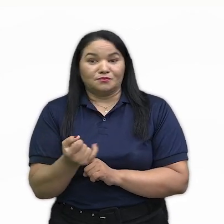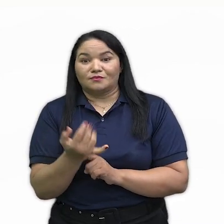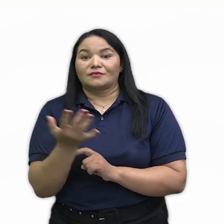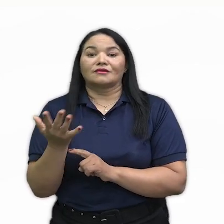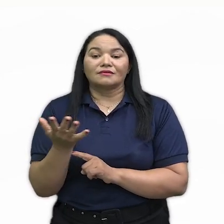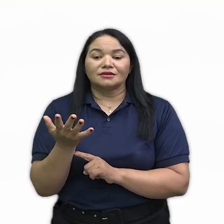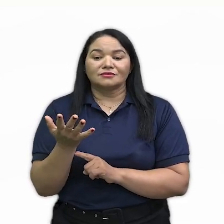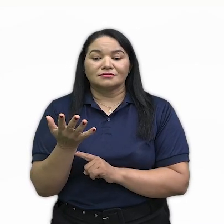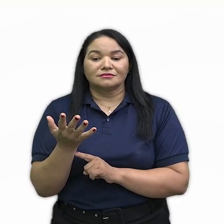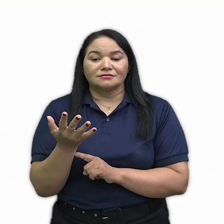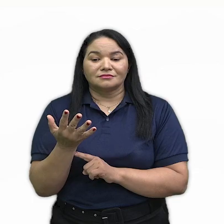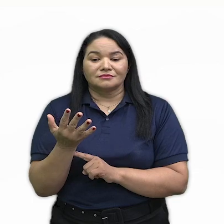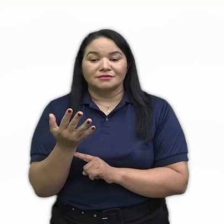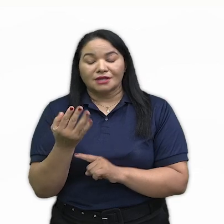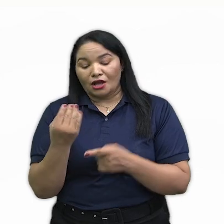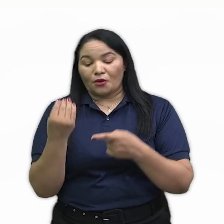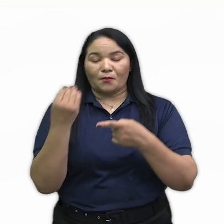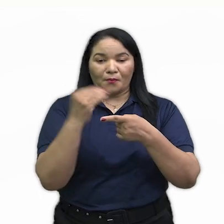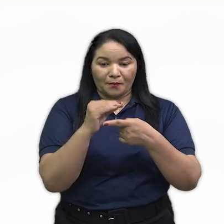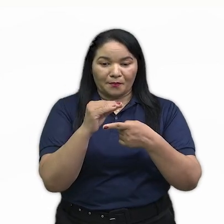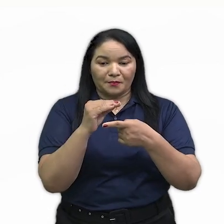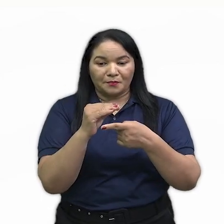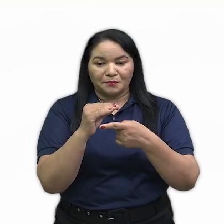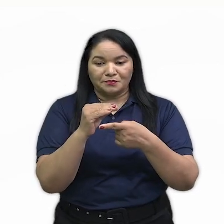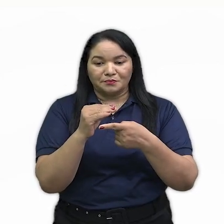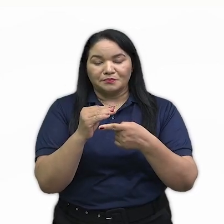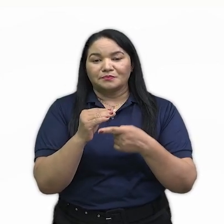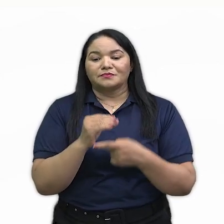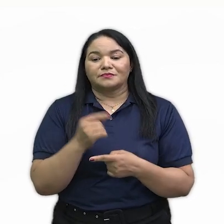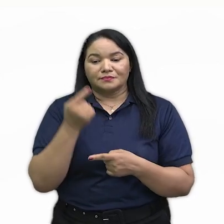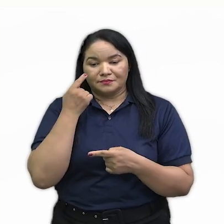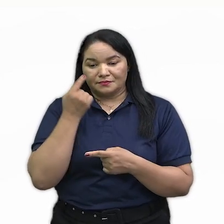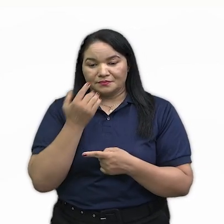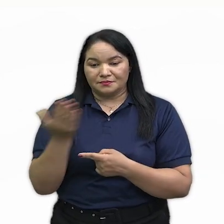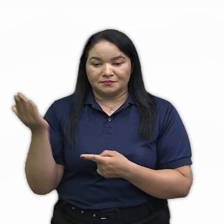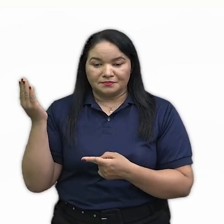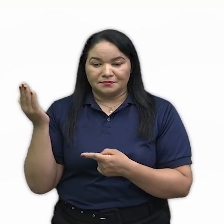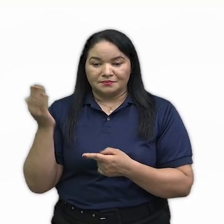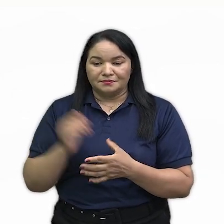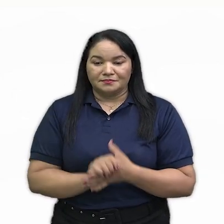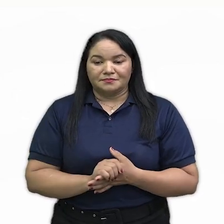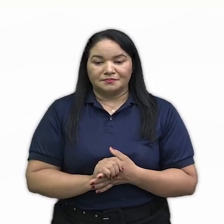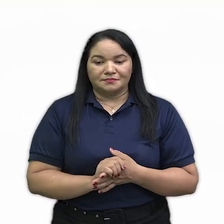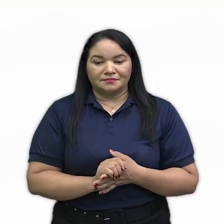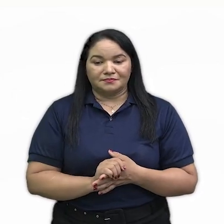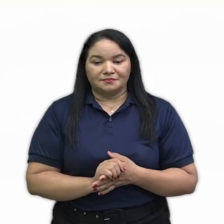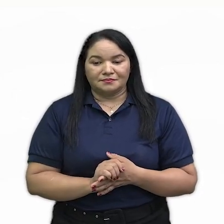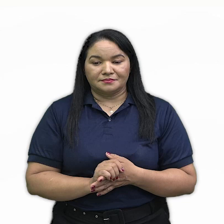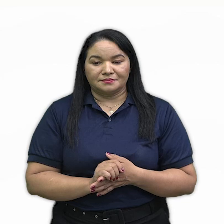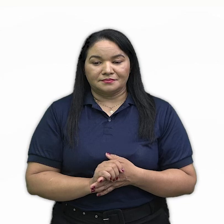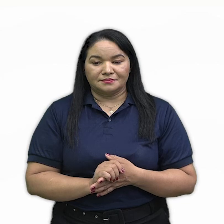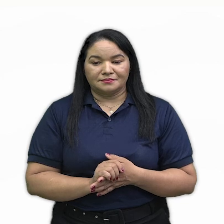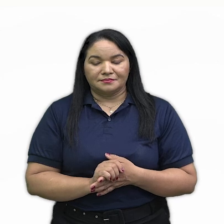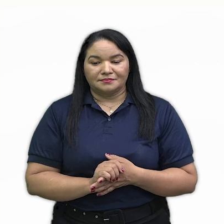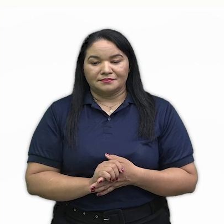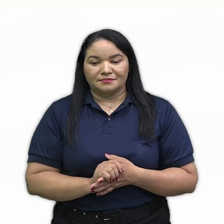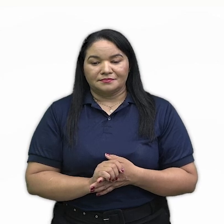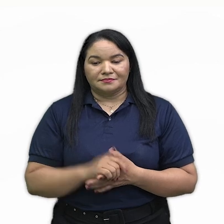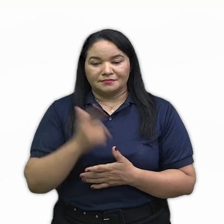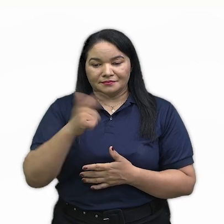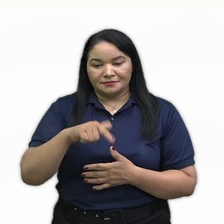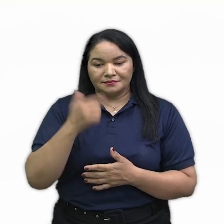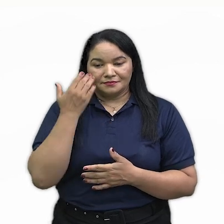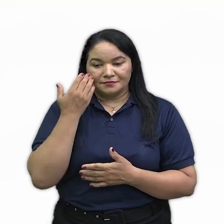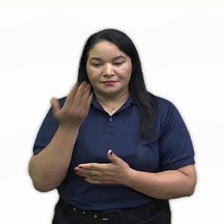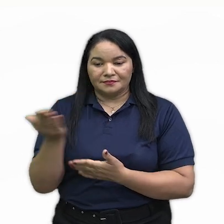21, beleza? E ao resolver a soma, deixa eu colocar aqui para você, ó, 28 mais